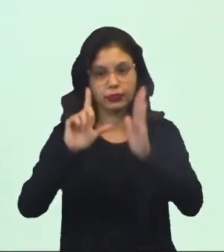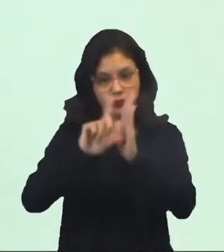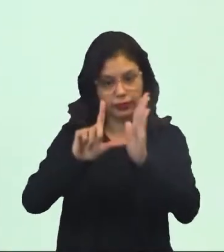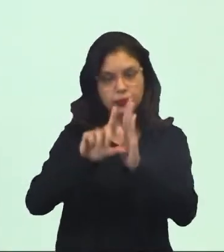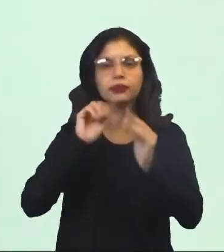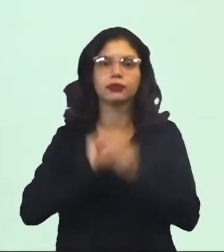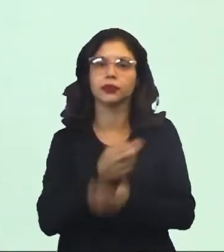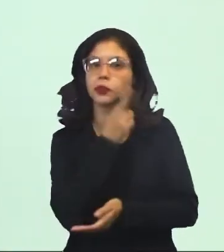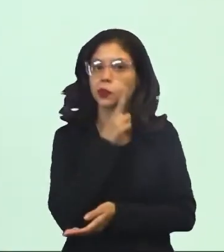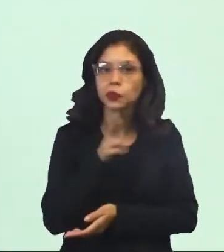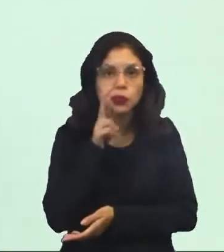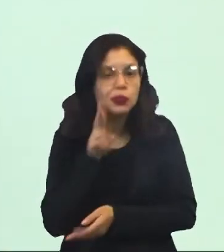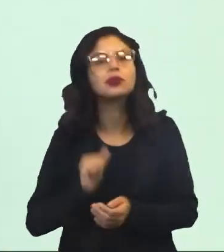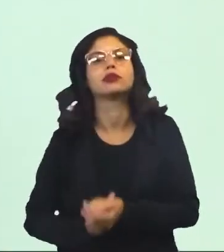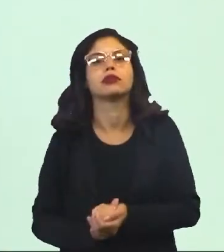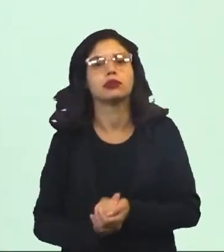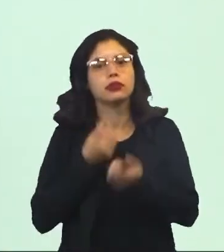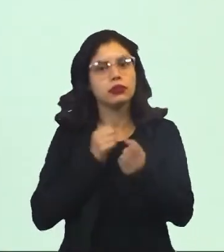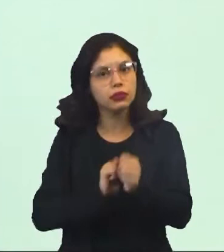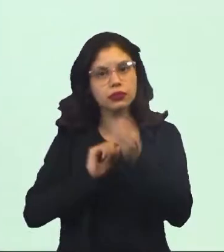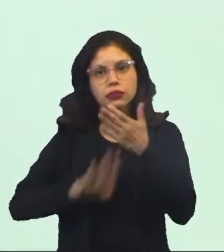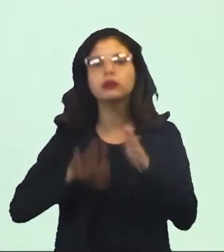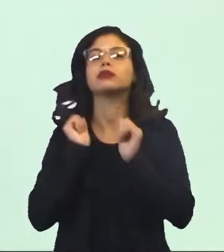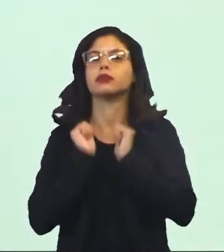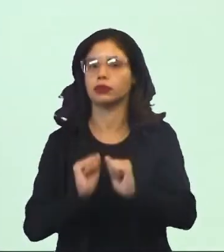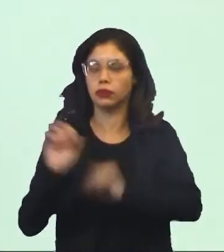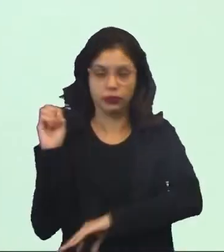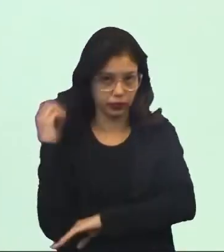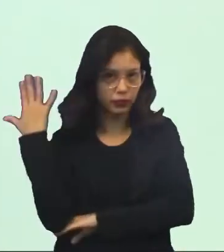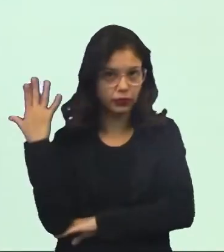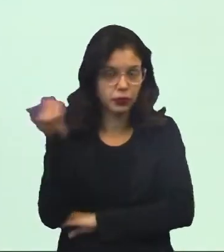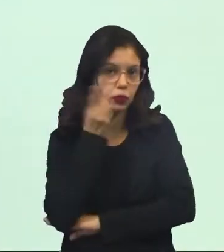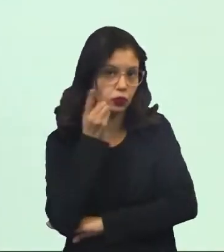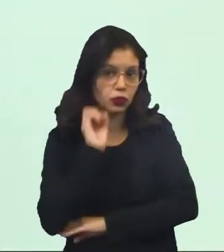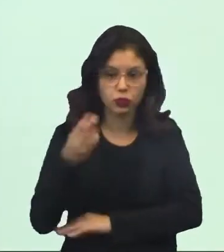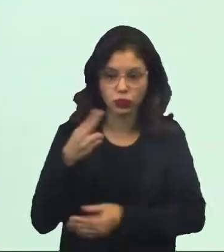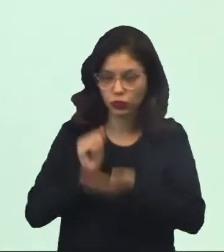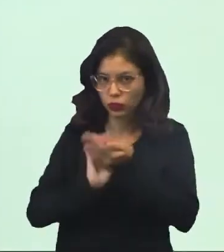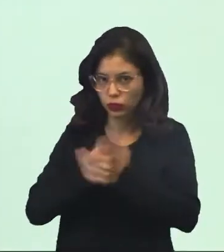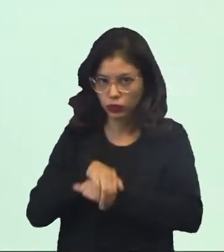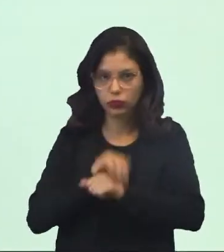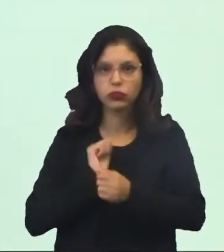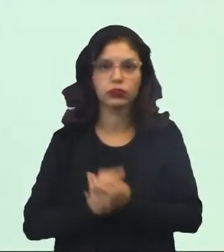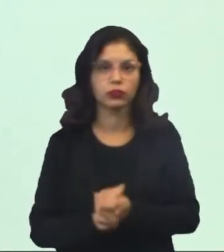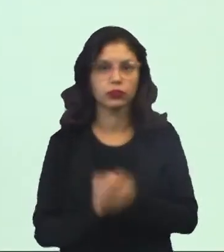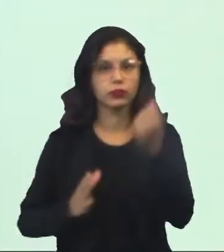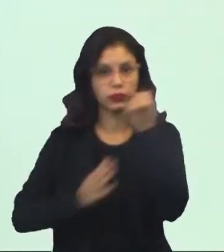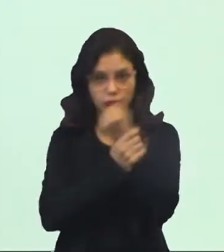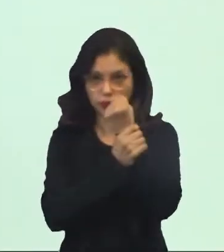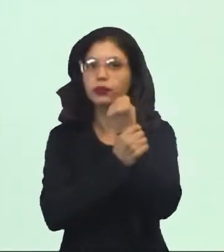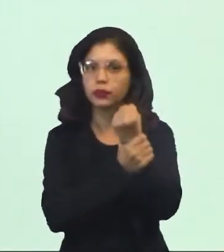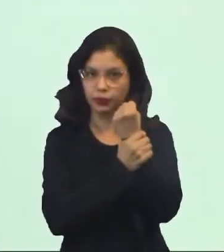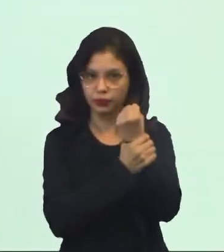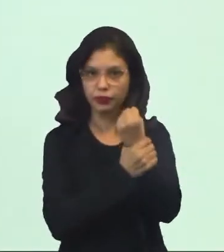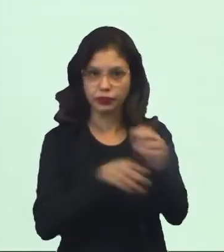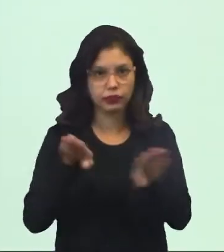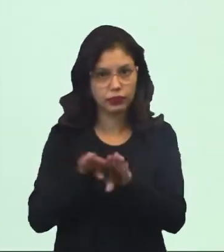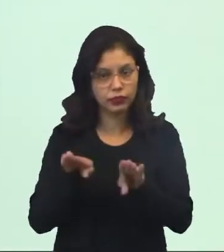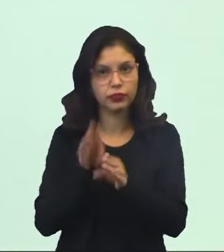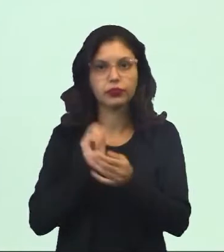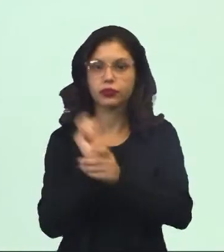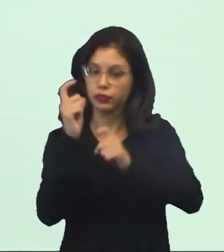de restaurantes, e esses serviços podem ocorrer de dia ou de noite. Serviço de segurança,